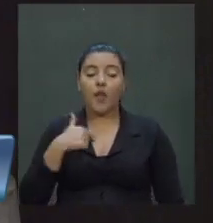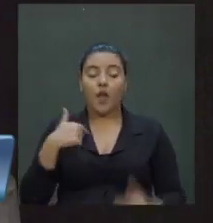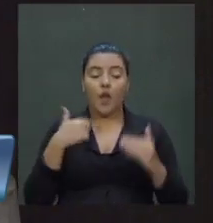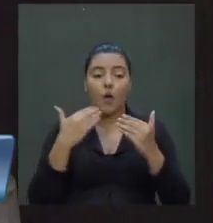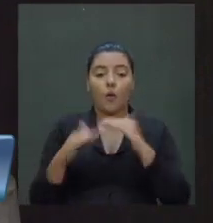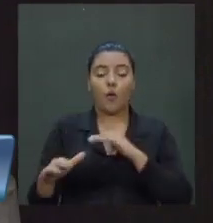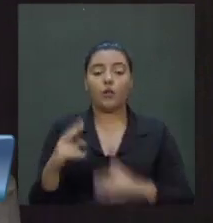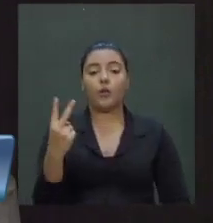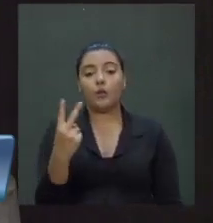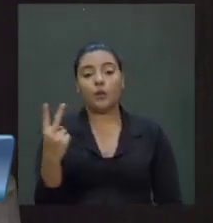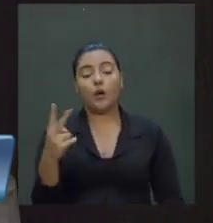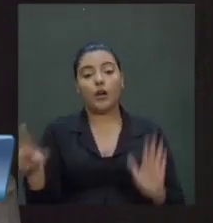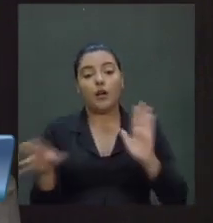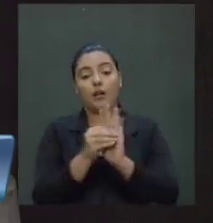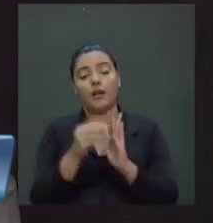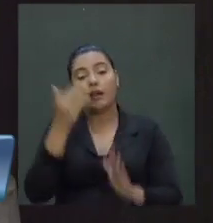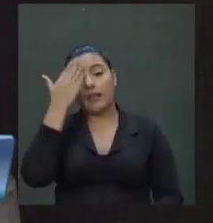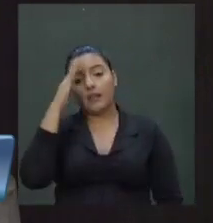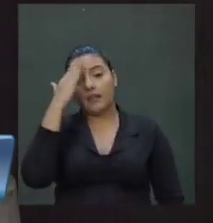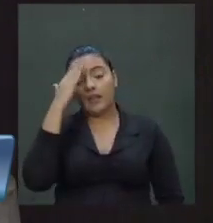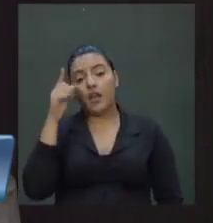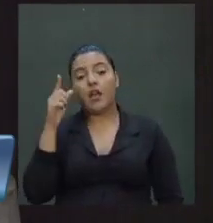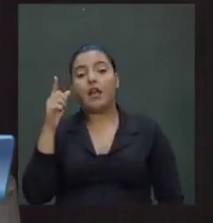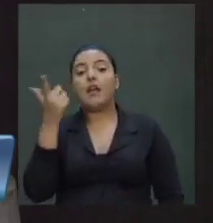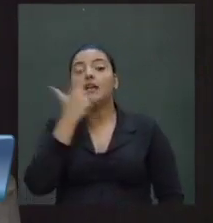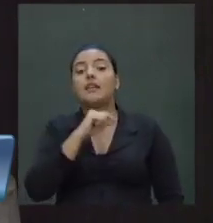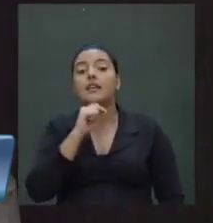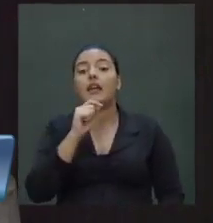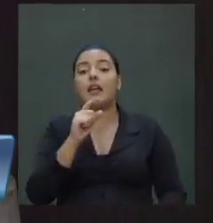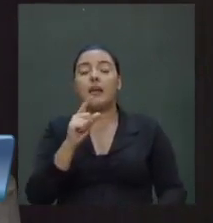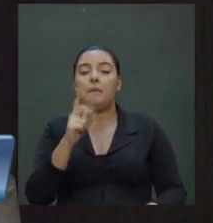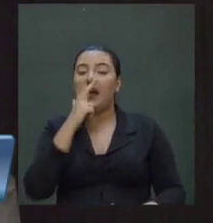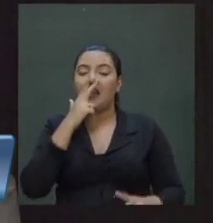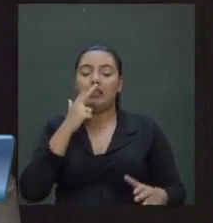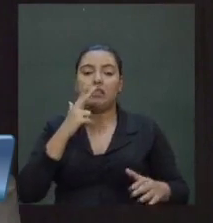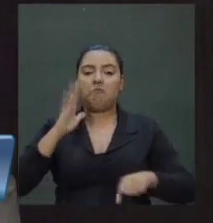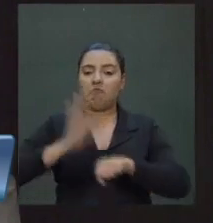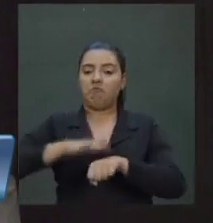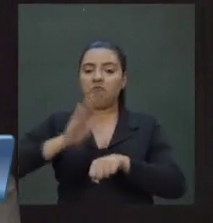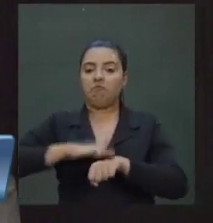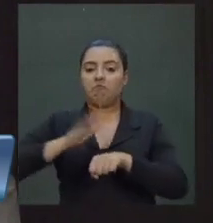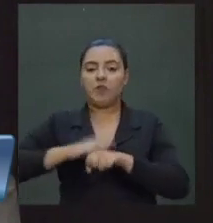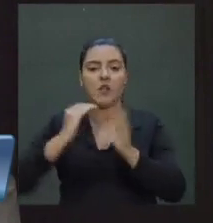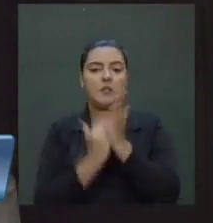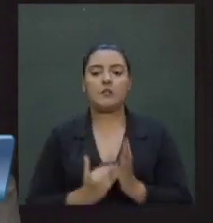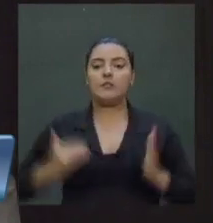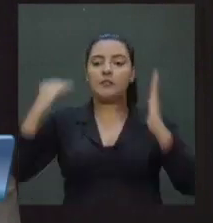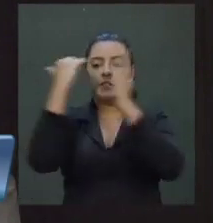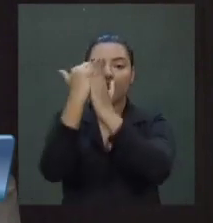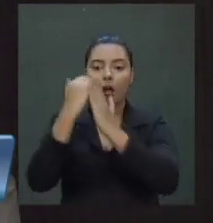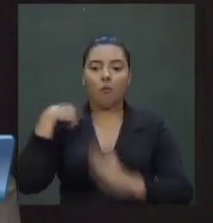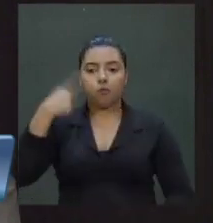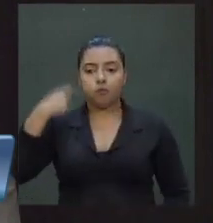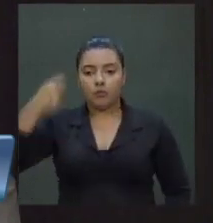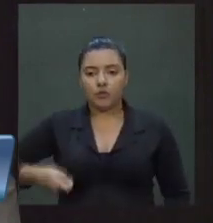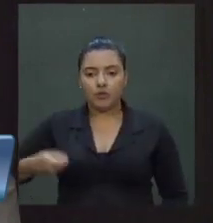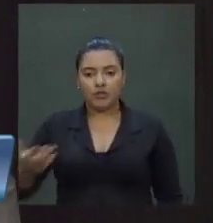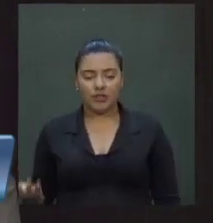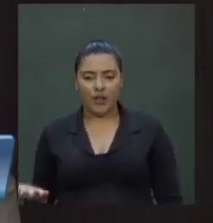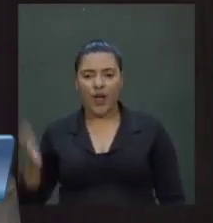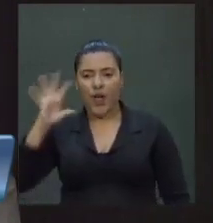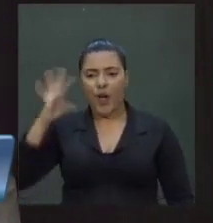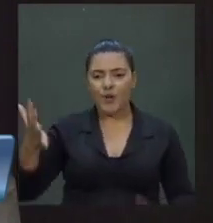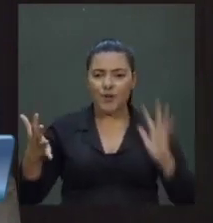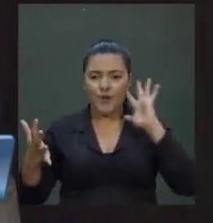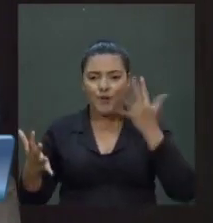emenda 2, porque entendo que é um poder exagerado se fixarem, por meio de